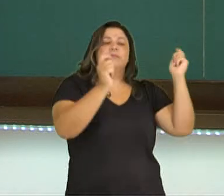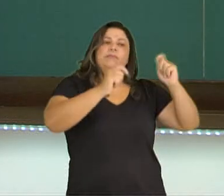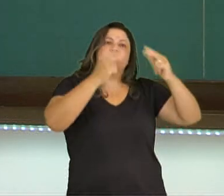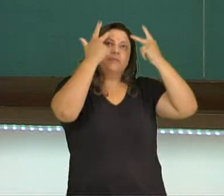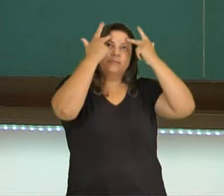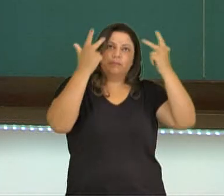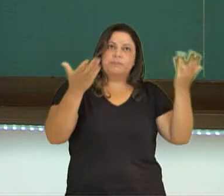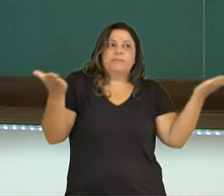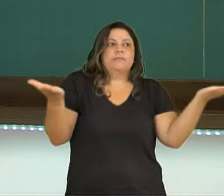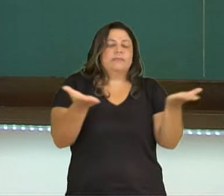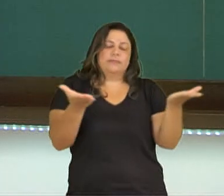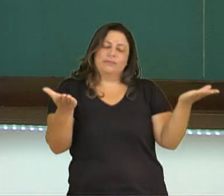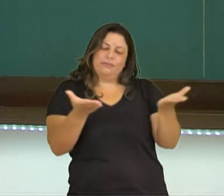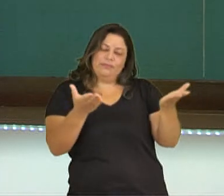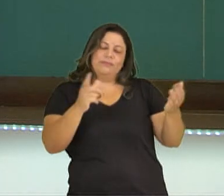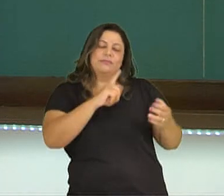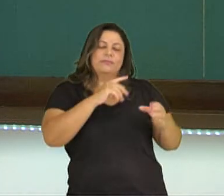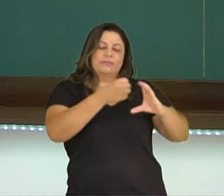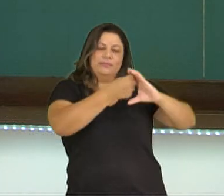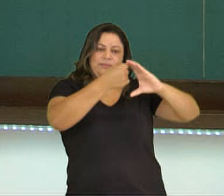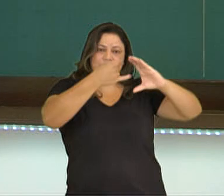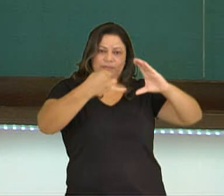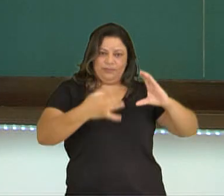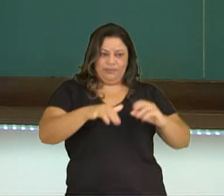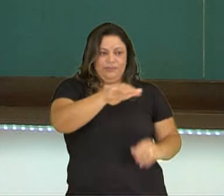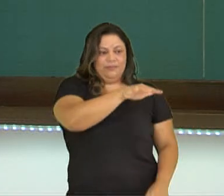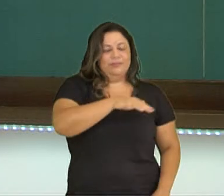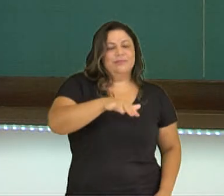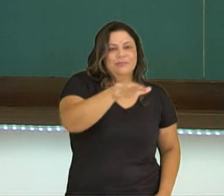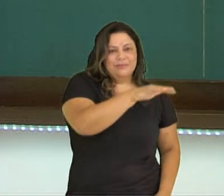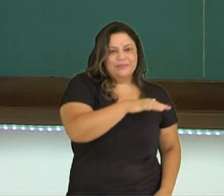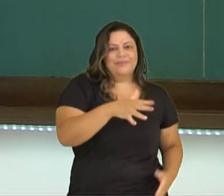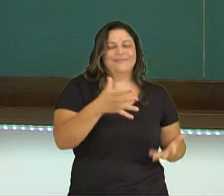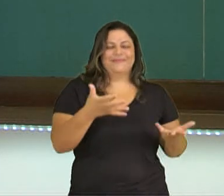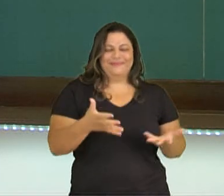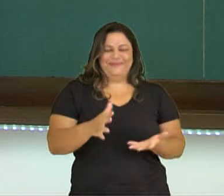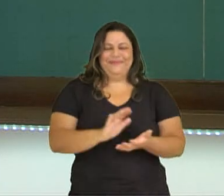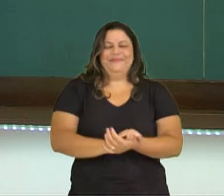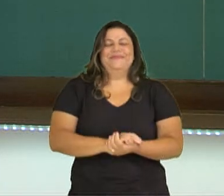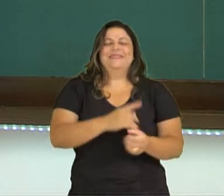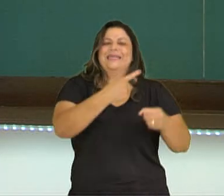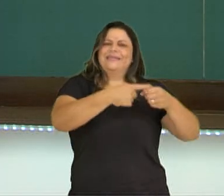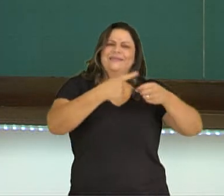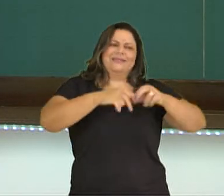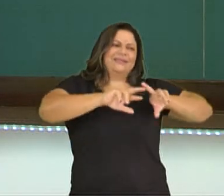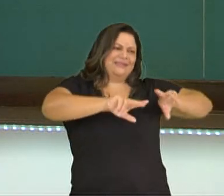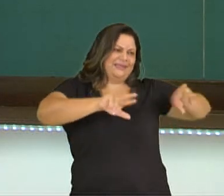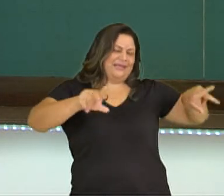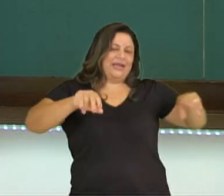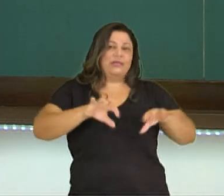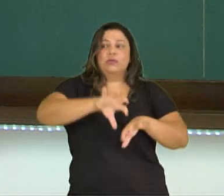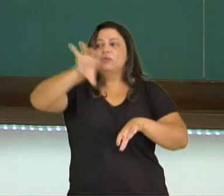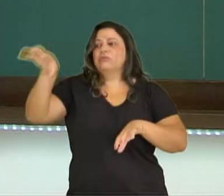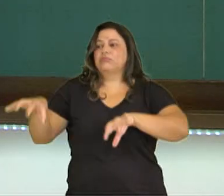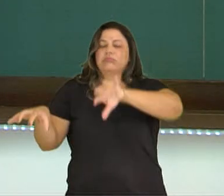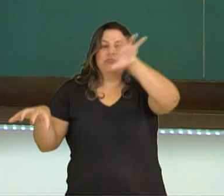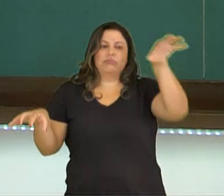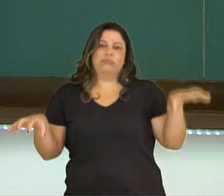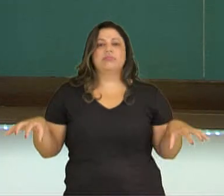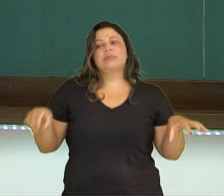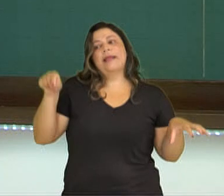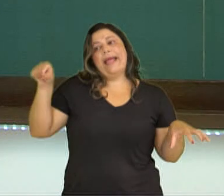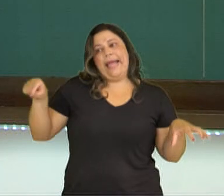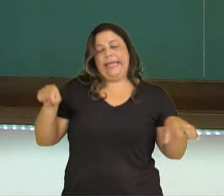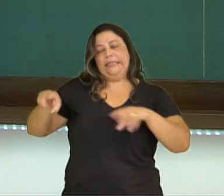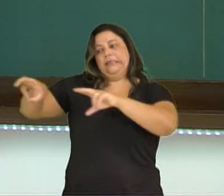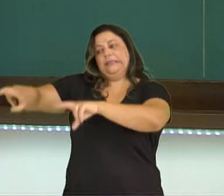ele tem essas características ali de espaço urbano, certo? Então, o que difere o espaço urbano do